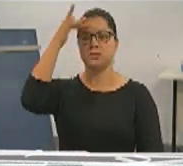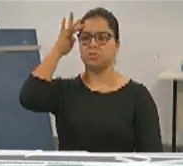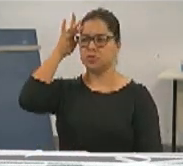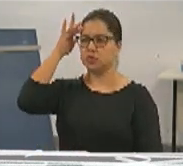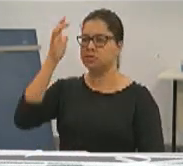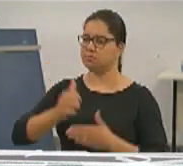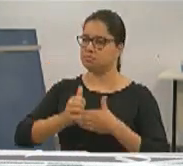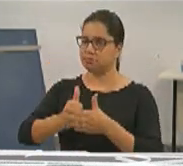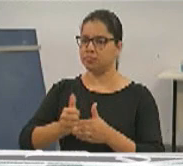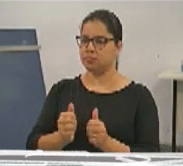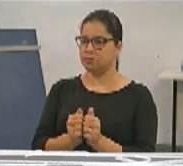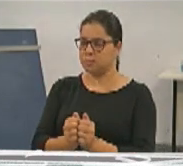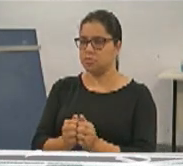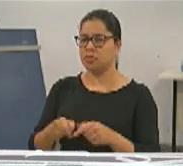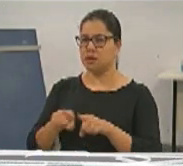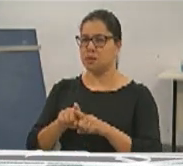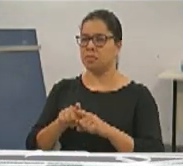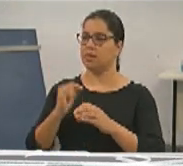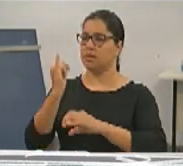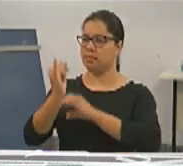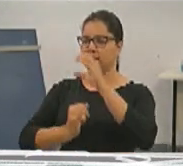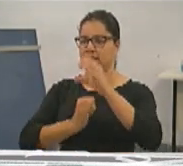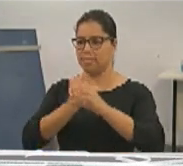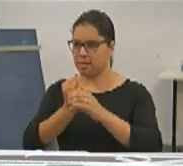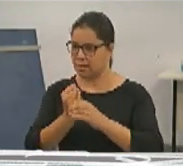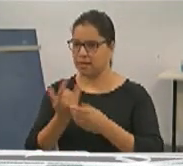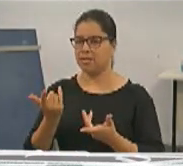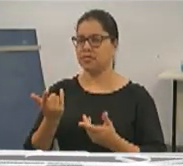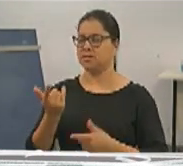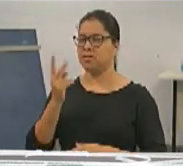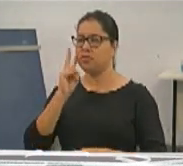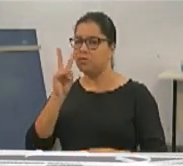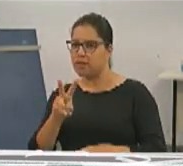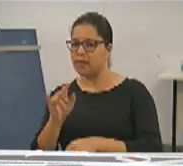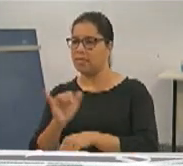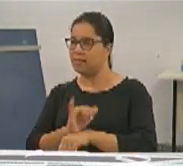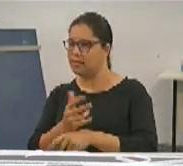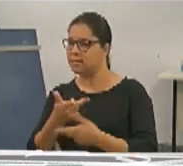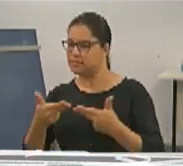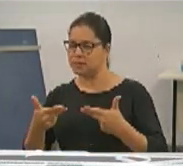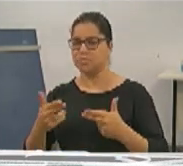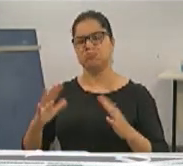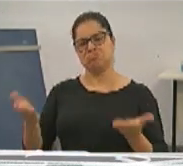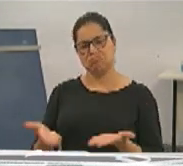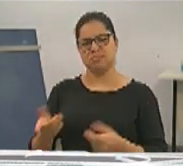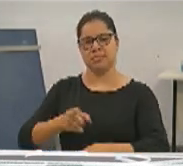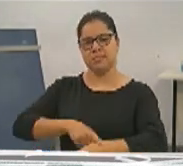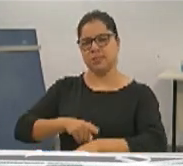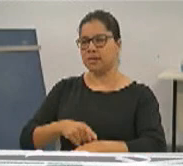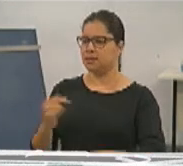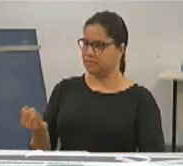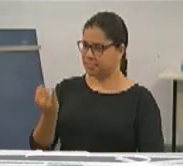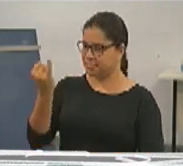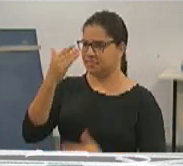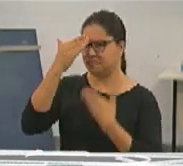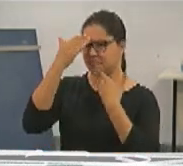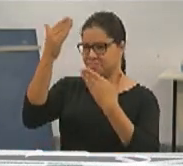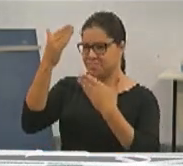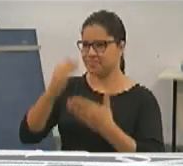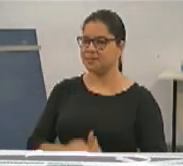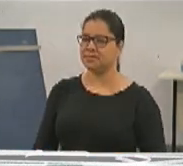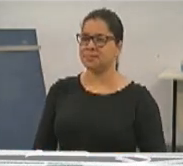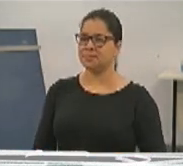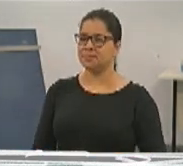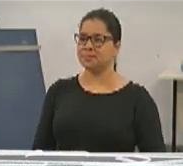acompanhando pela internet ao vivo, muito obrigado por este momento, né, momento de